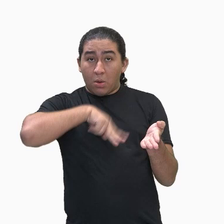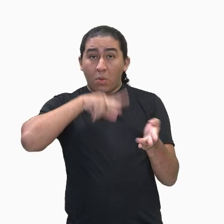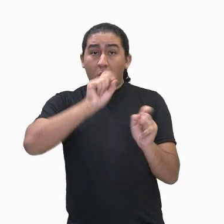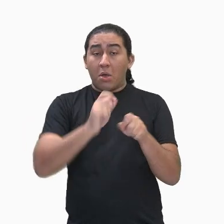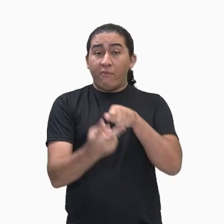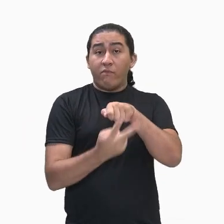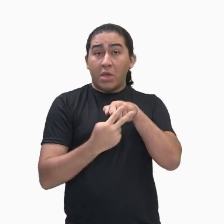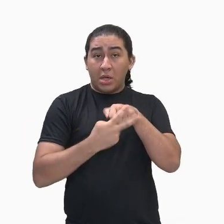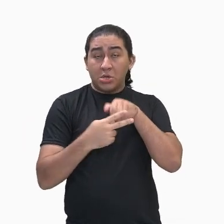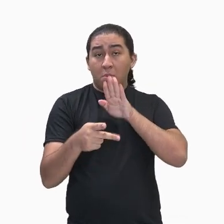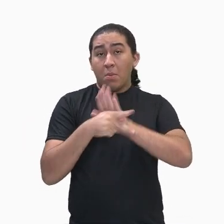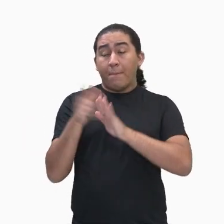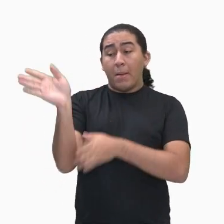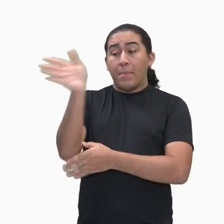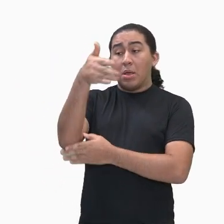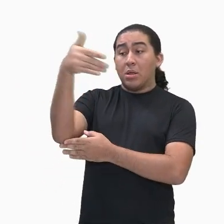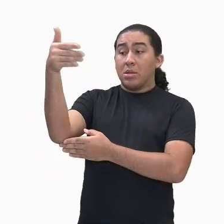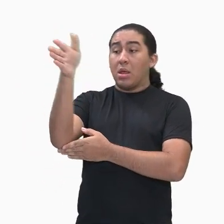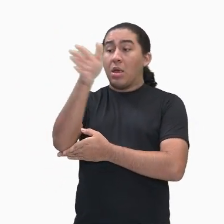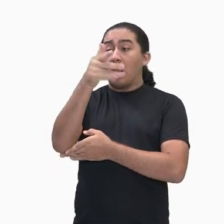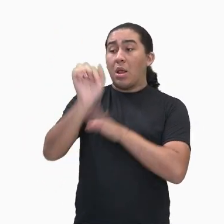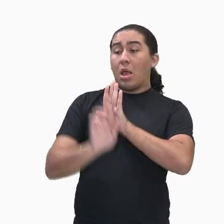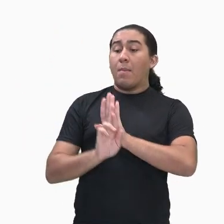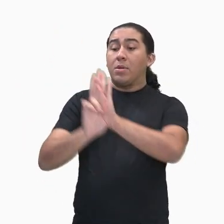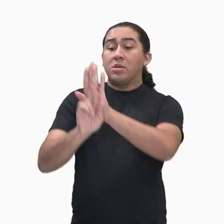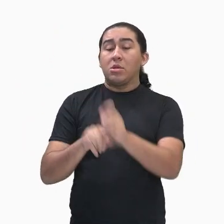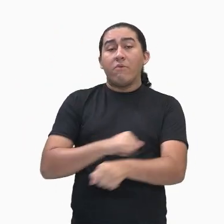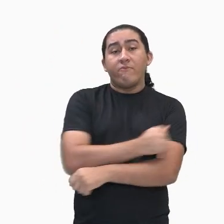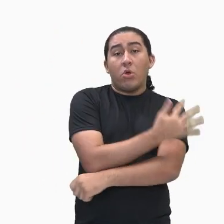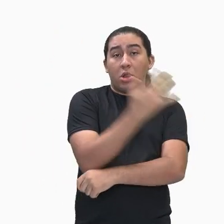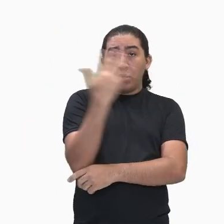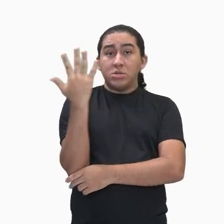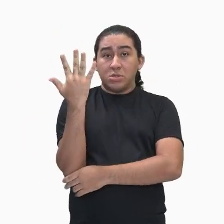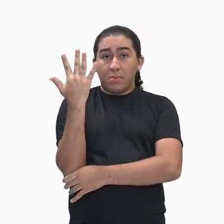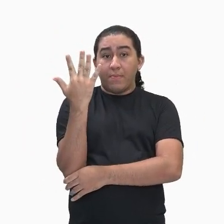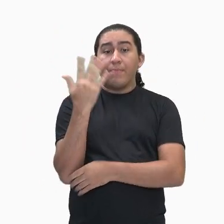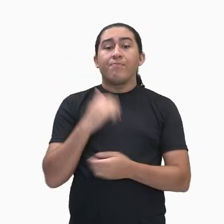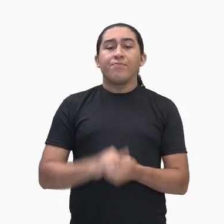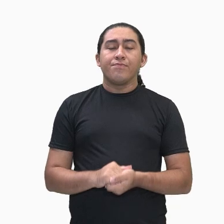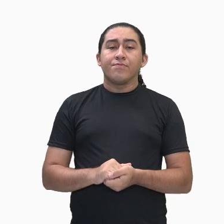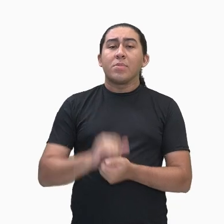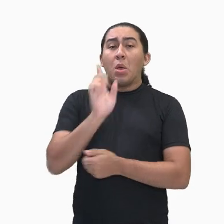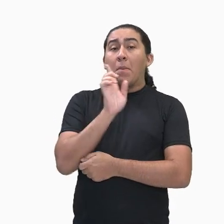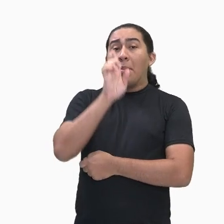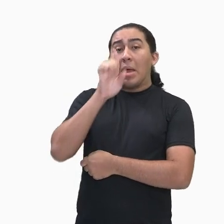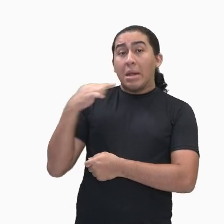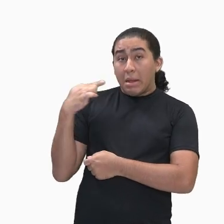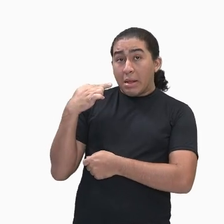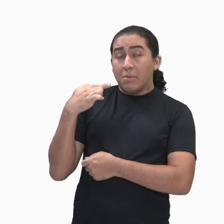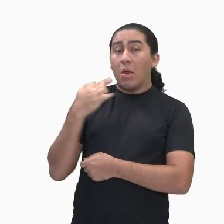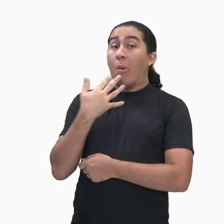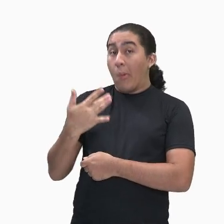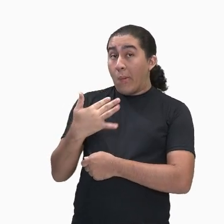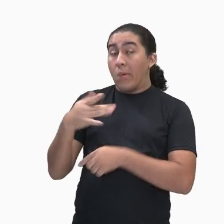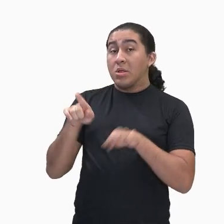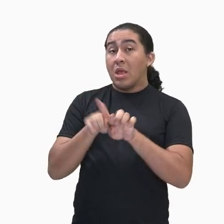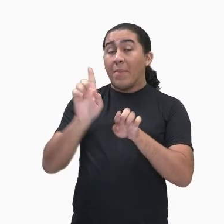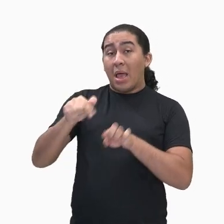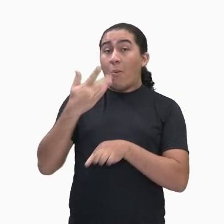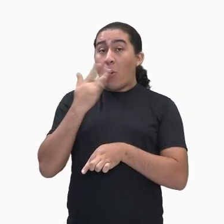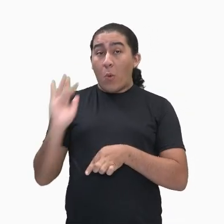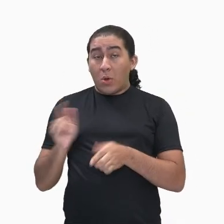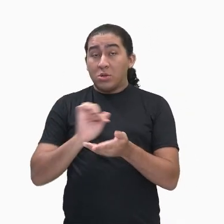de nossa bandeira representa as florestas, o amarelo, o ouro e as